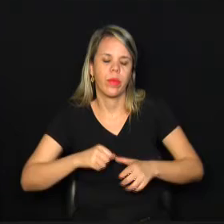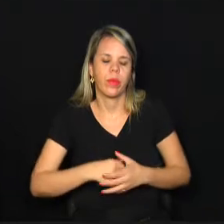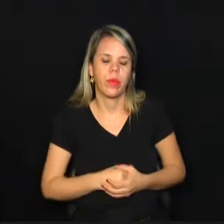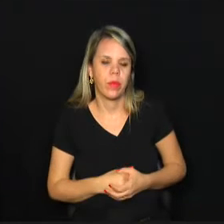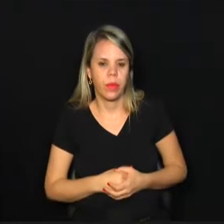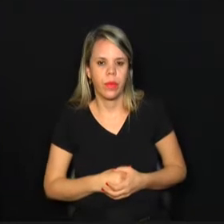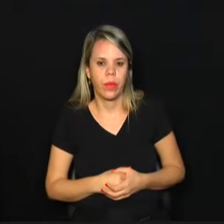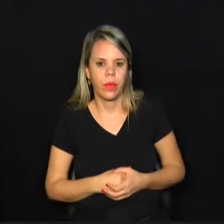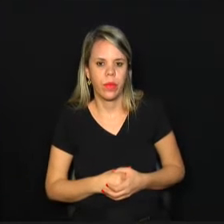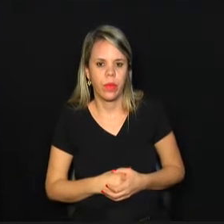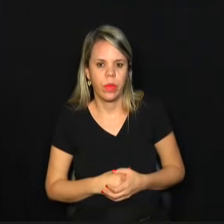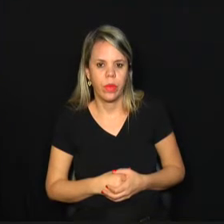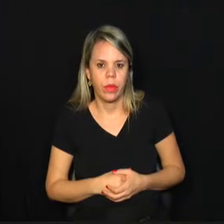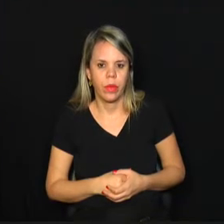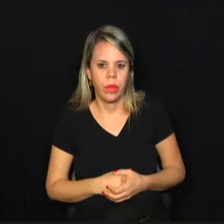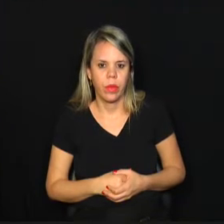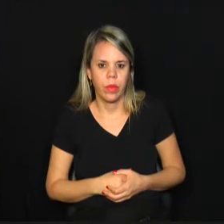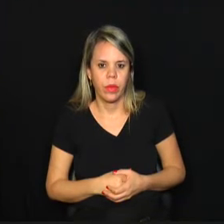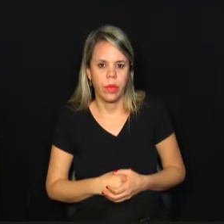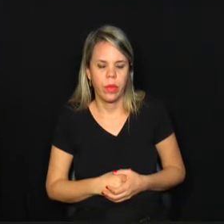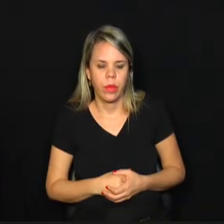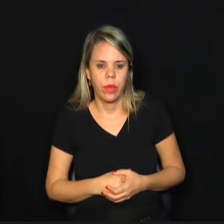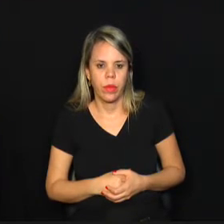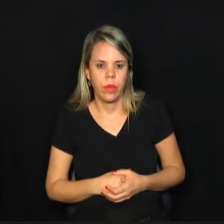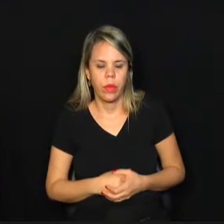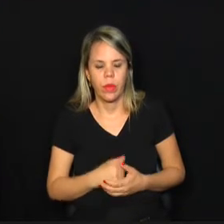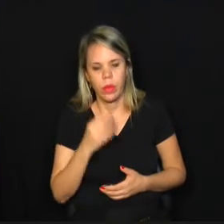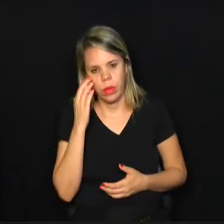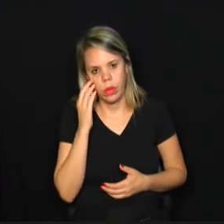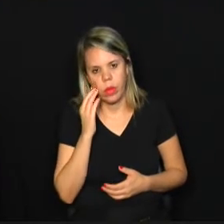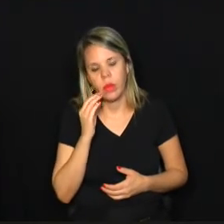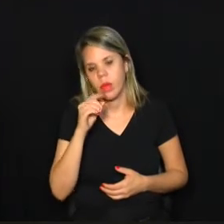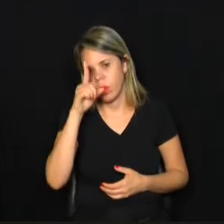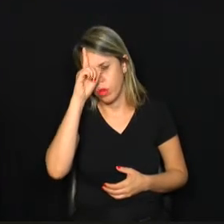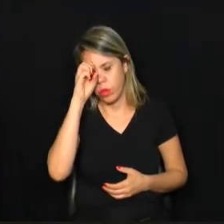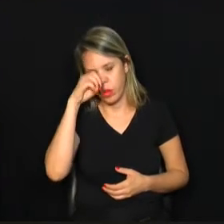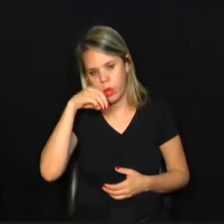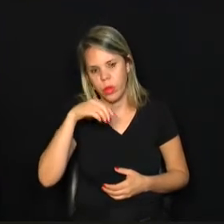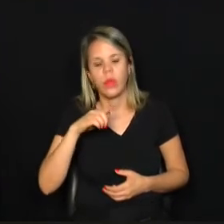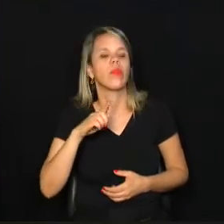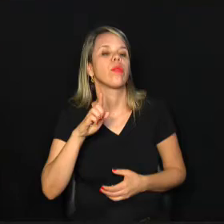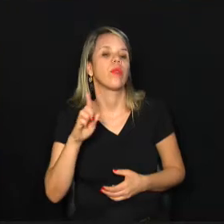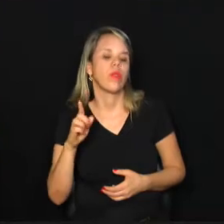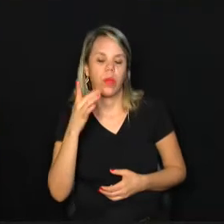lá com o complexo hospitalar